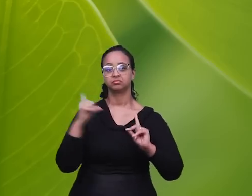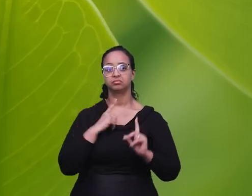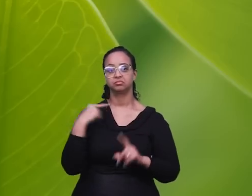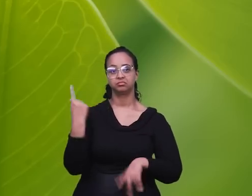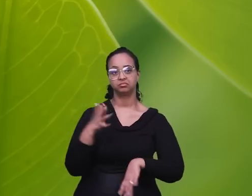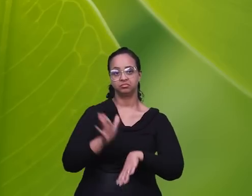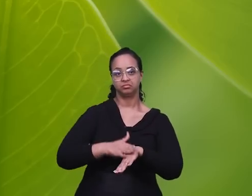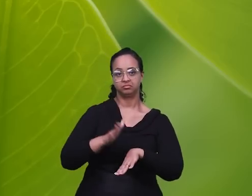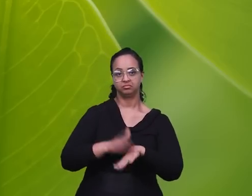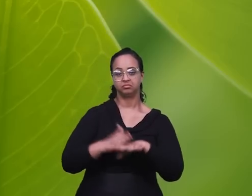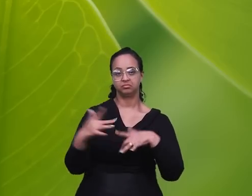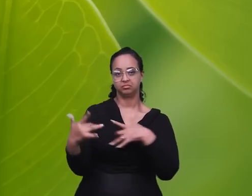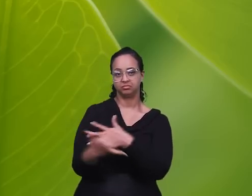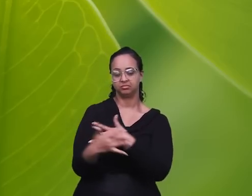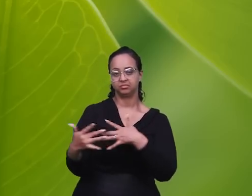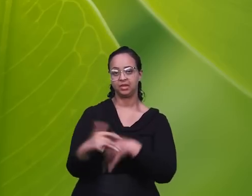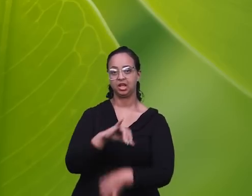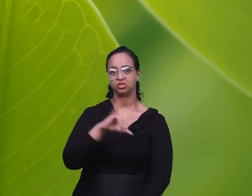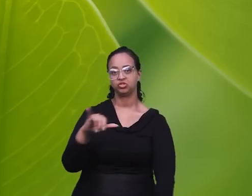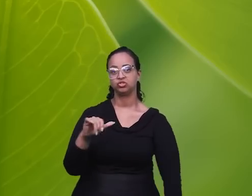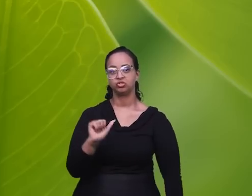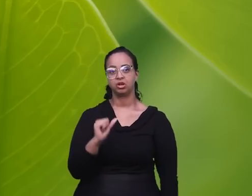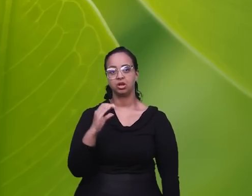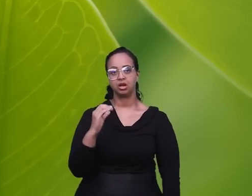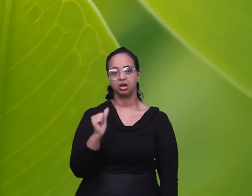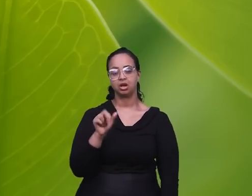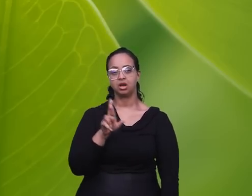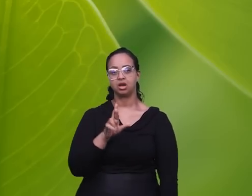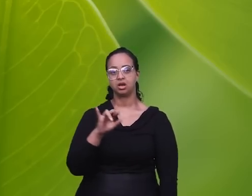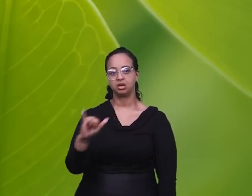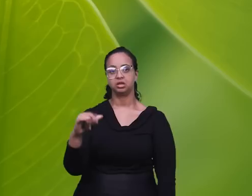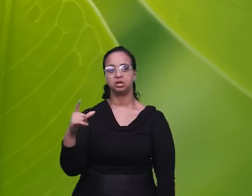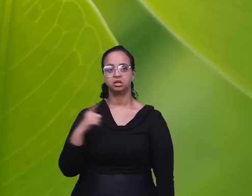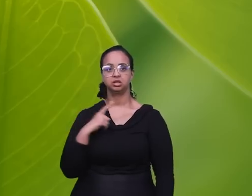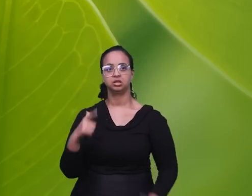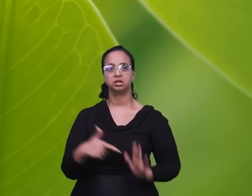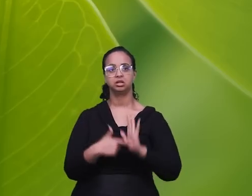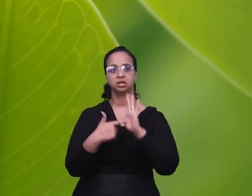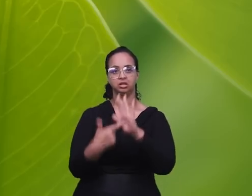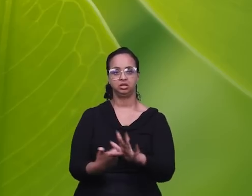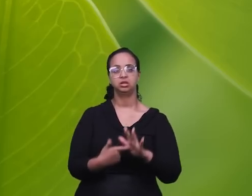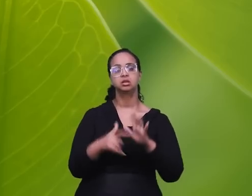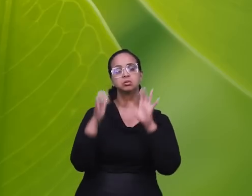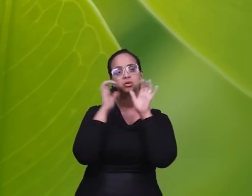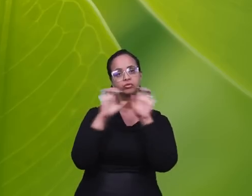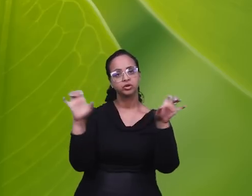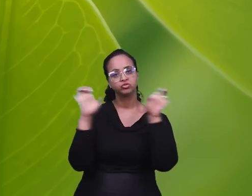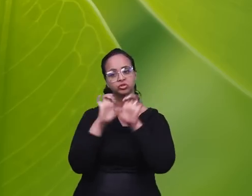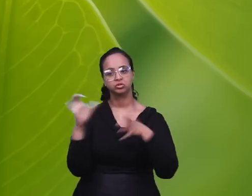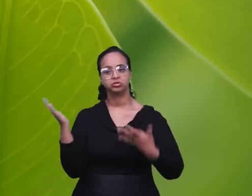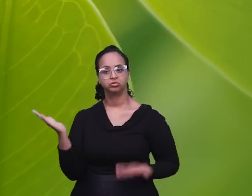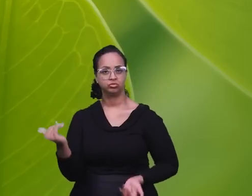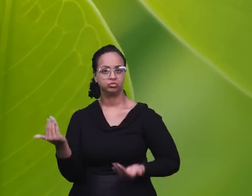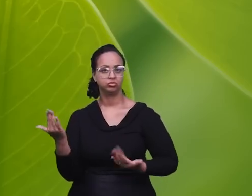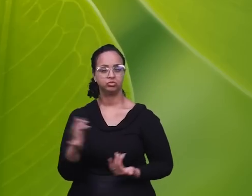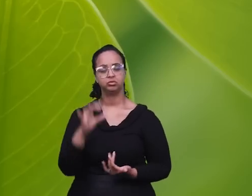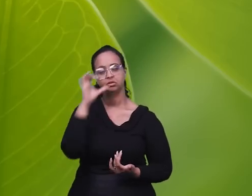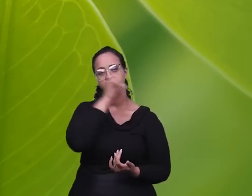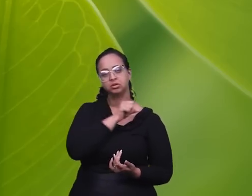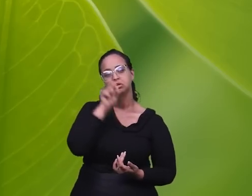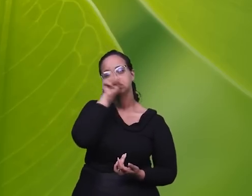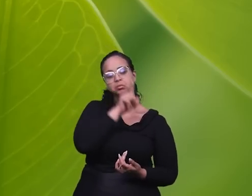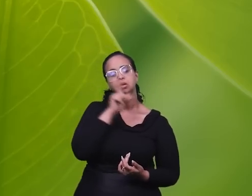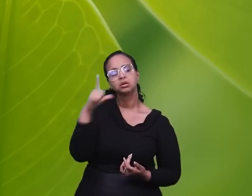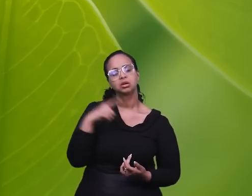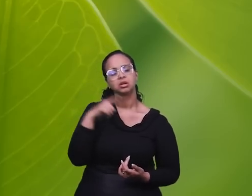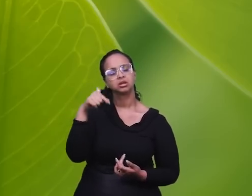nós prestamos assistência ao final de semanas nesse trabalho da igreja, ao lado aqui da cidade de Currais Novos. E o que eu tenho para falar do programa é que ele tem